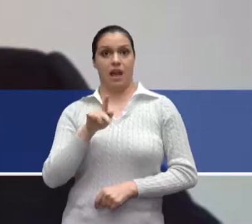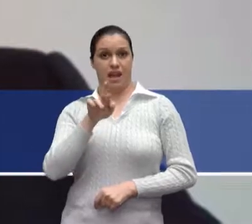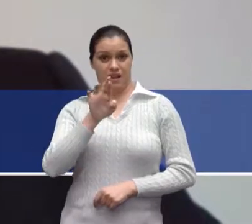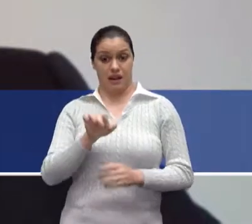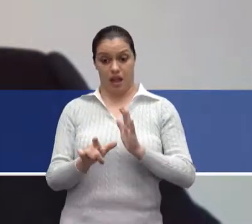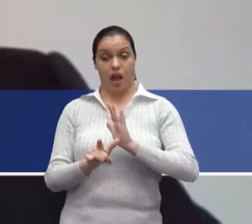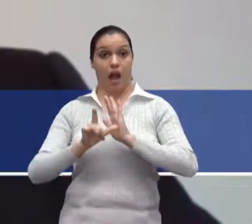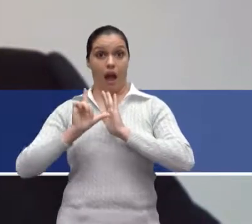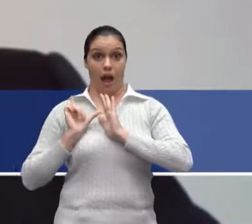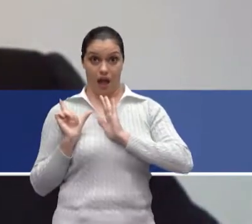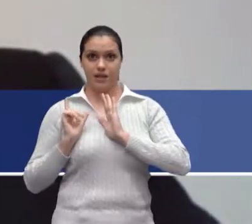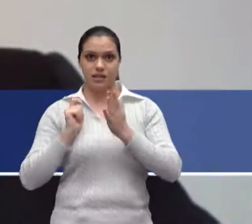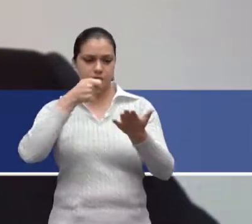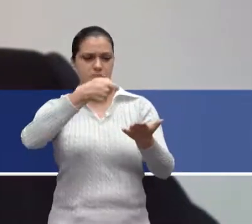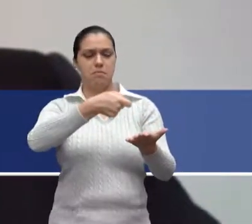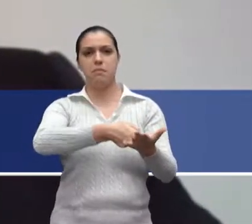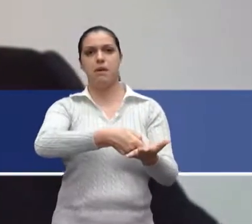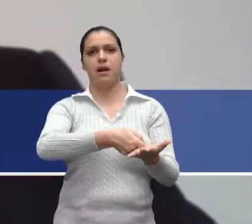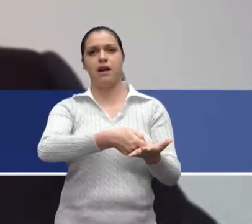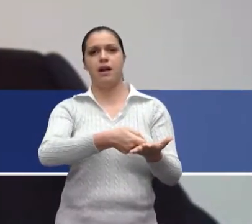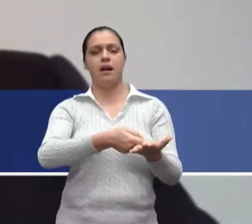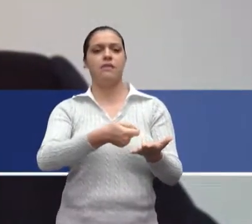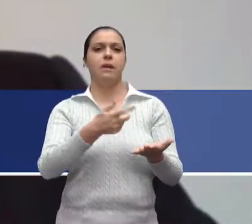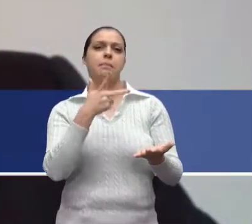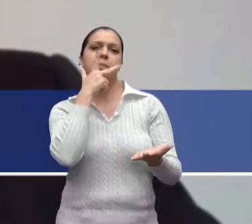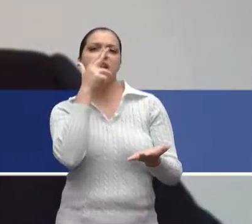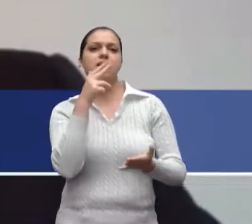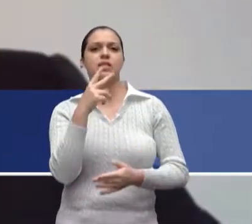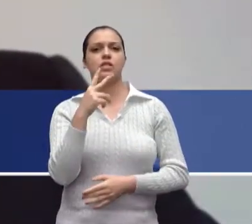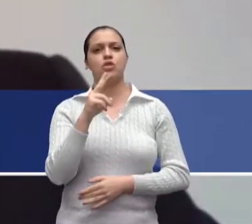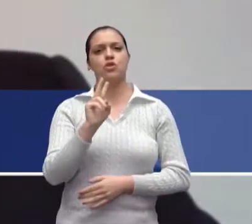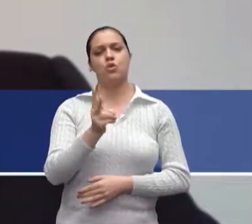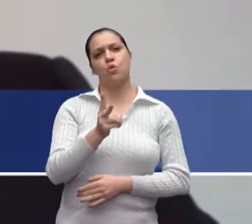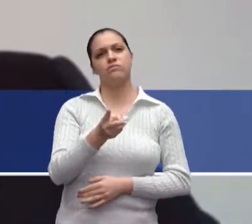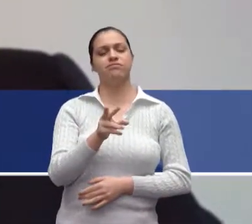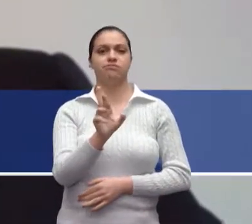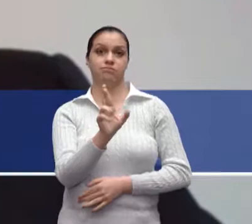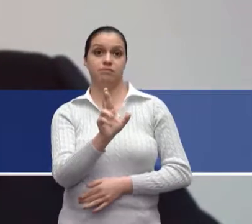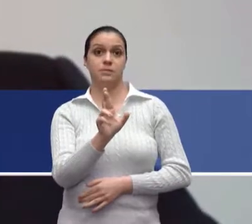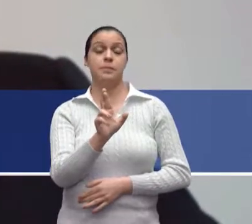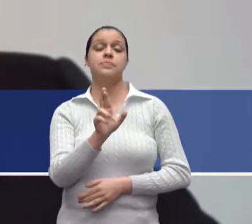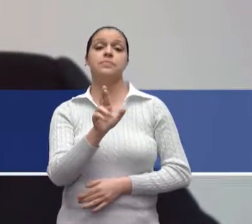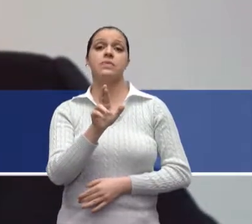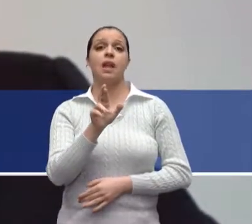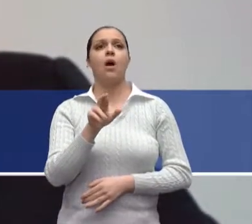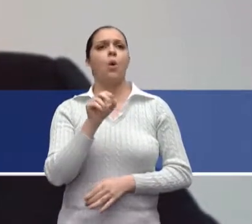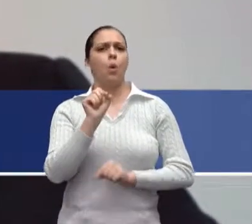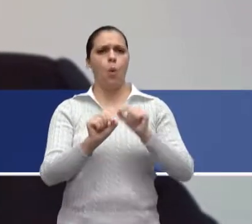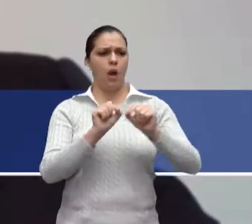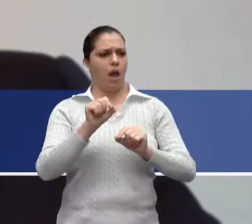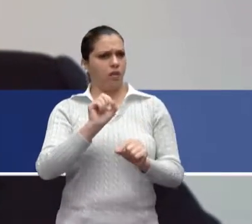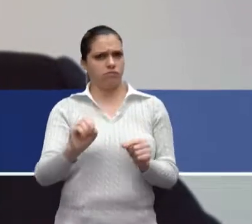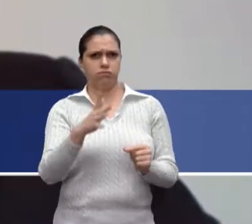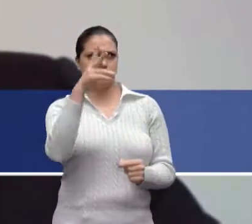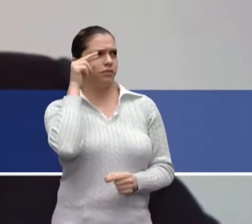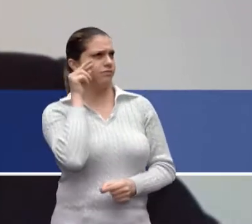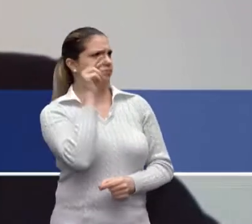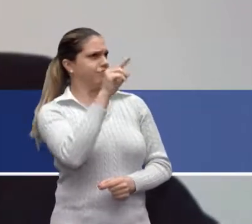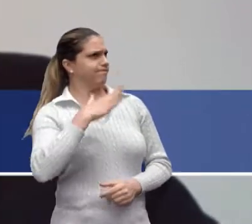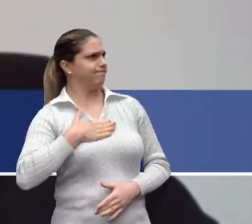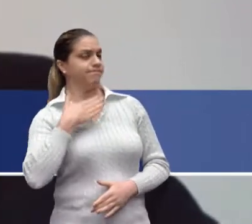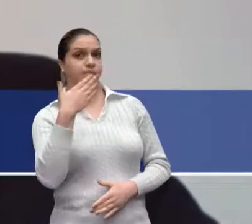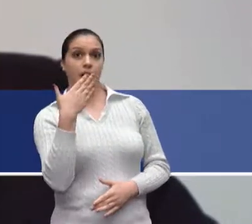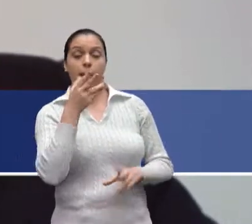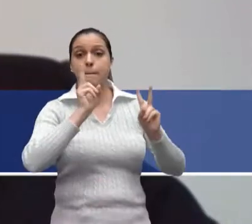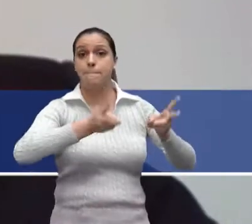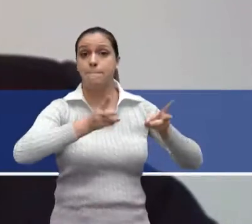foi pegar o vinagre que ela pagava antes dessa pandemia, cerca de R$2, qual não foi